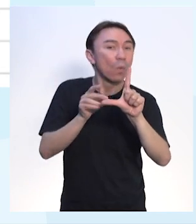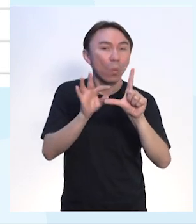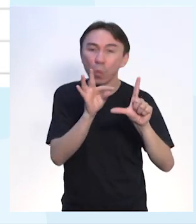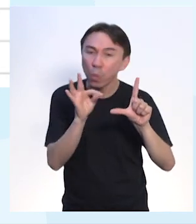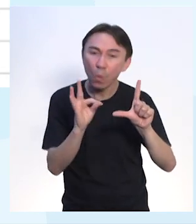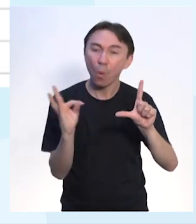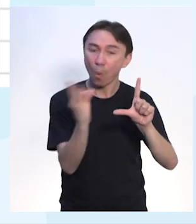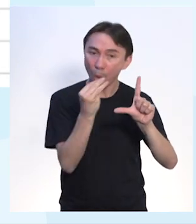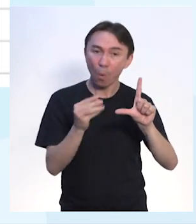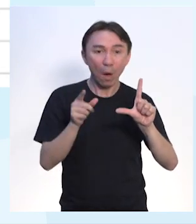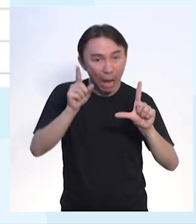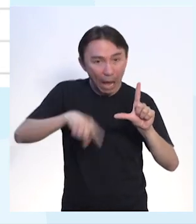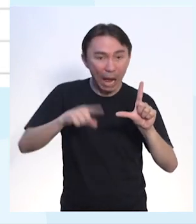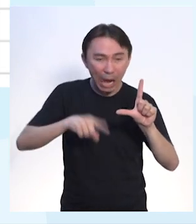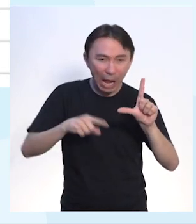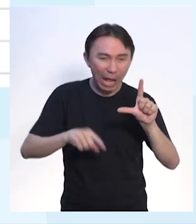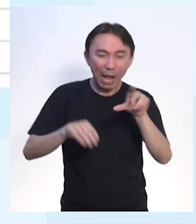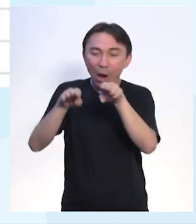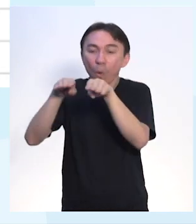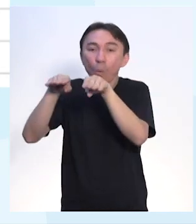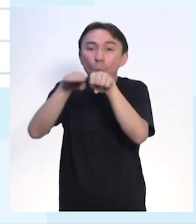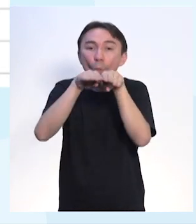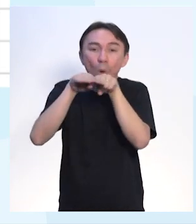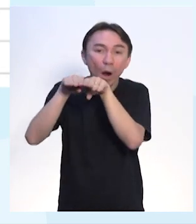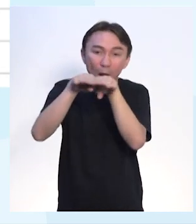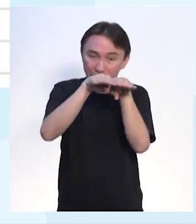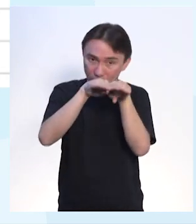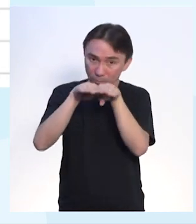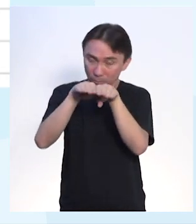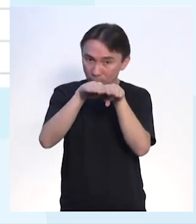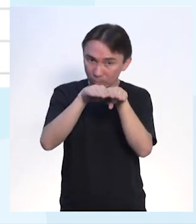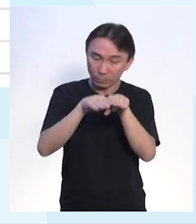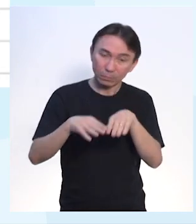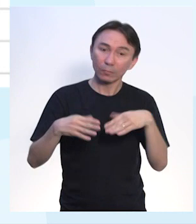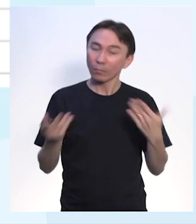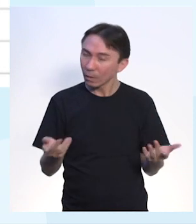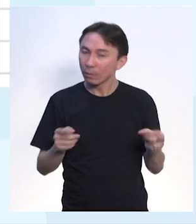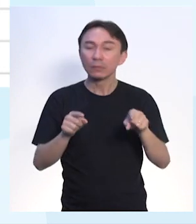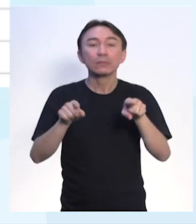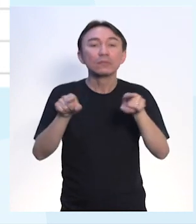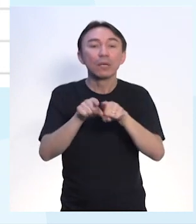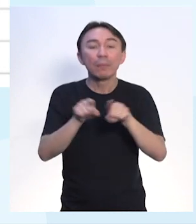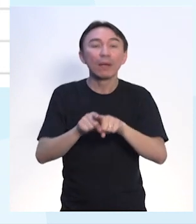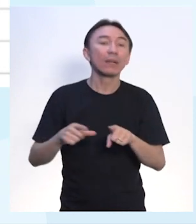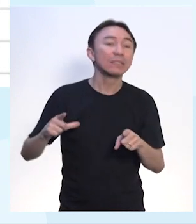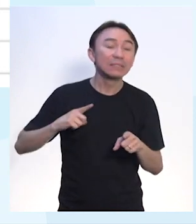correspondentes são congruentes, ou seja, são iguais, e se no caso aí existe